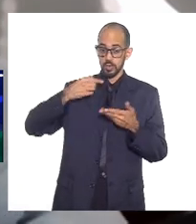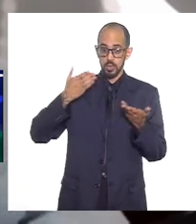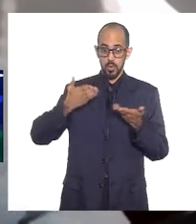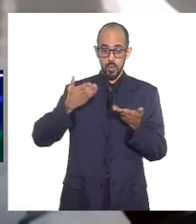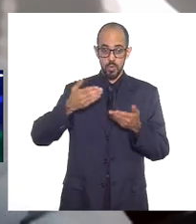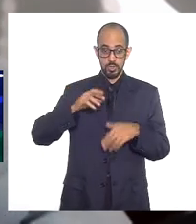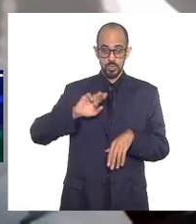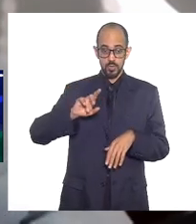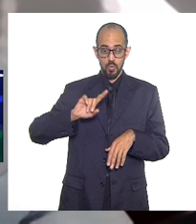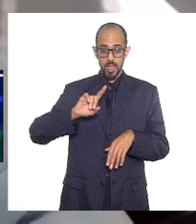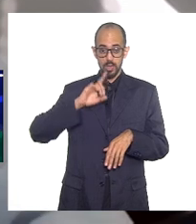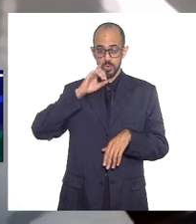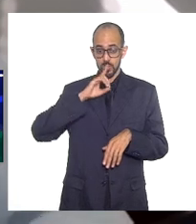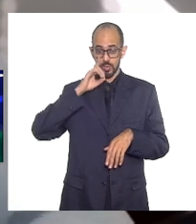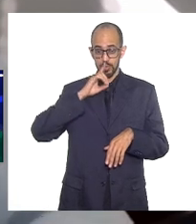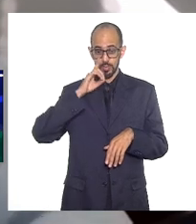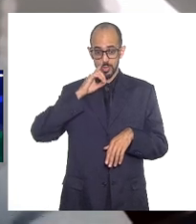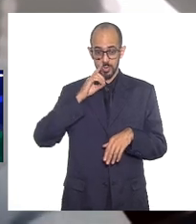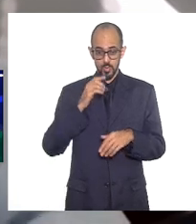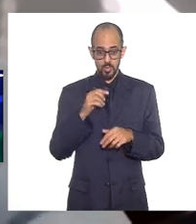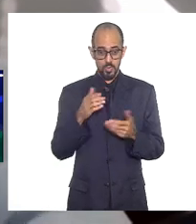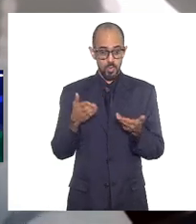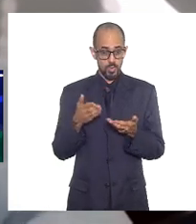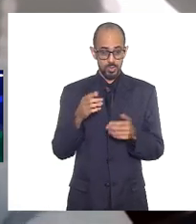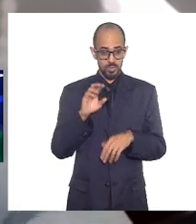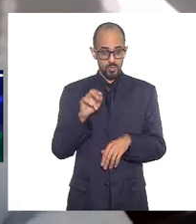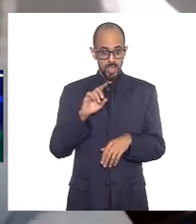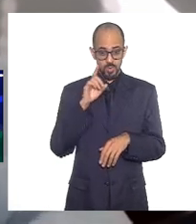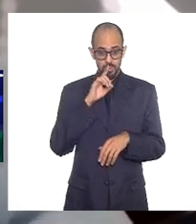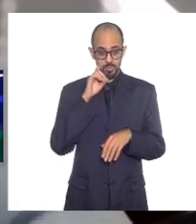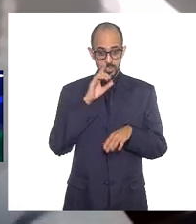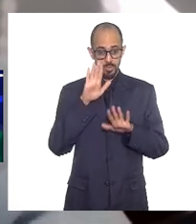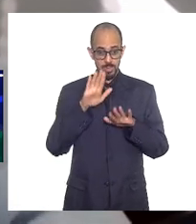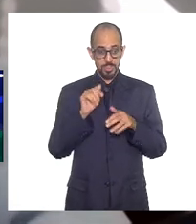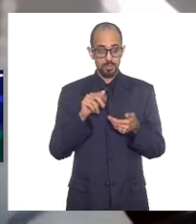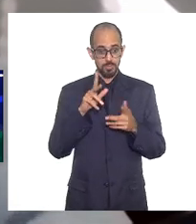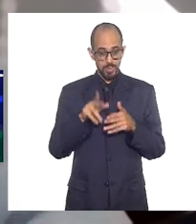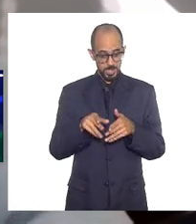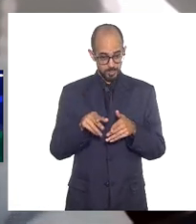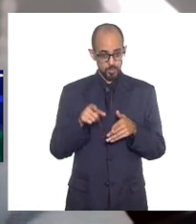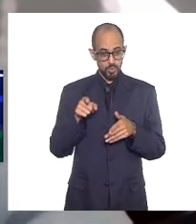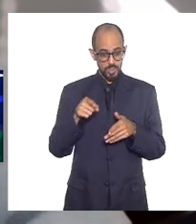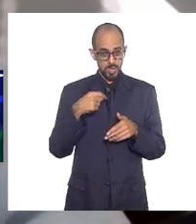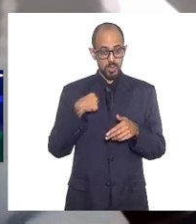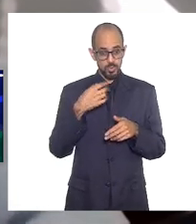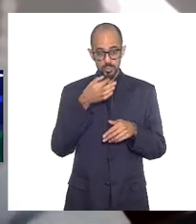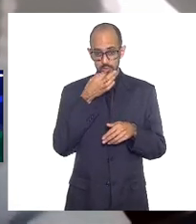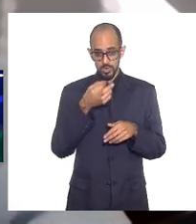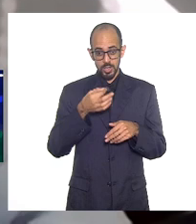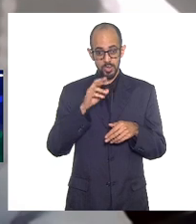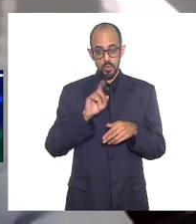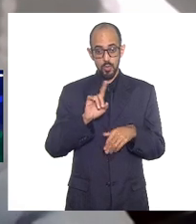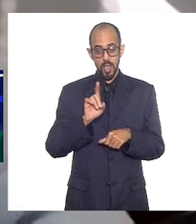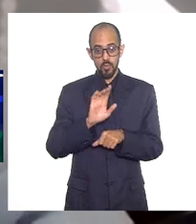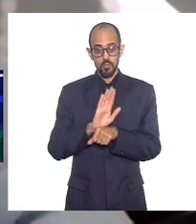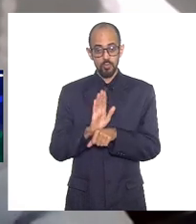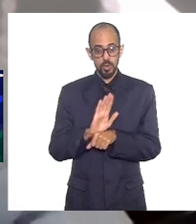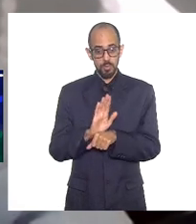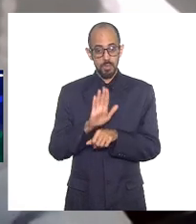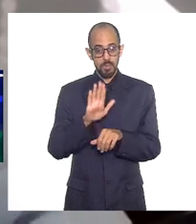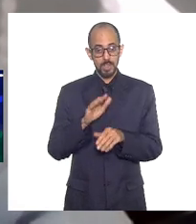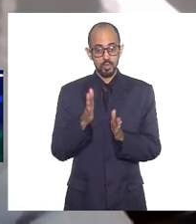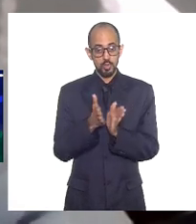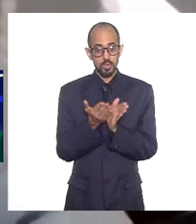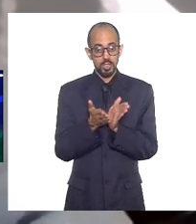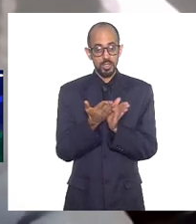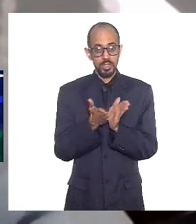não fosse domingo, embora hoje não seja domingo, eu ainda assim indiquei, não um filme, mas o livro